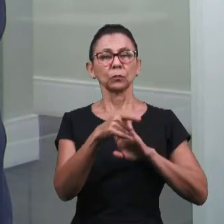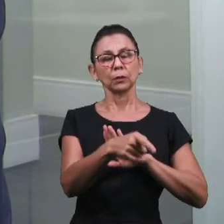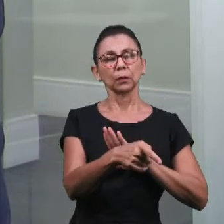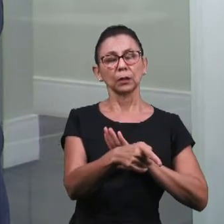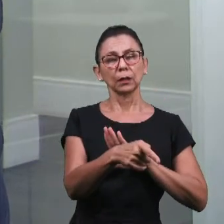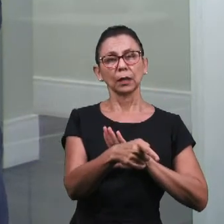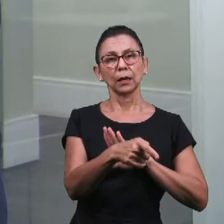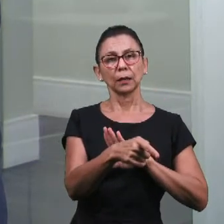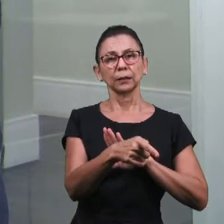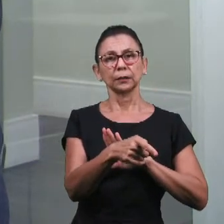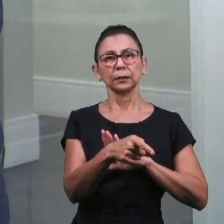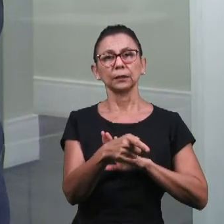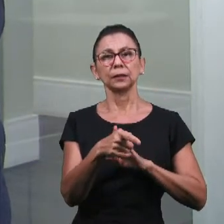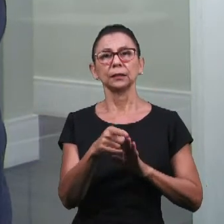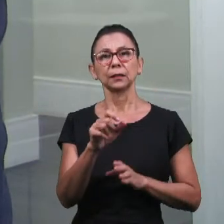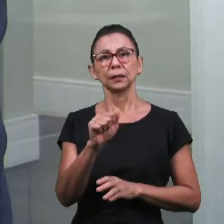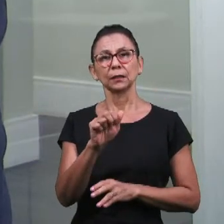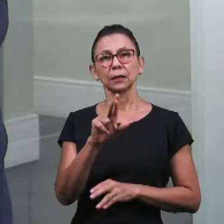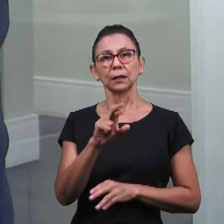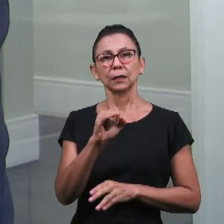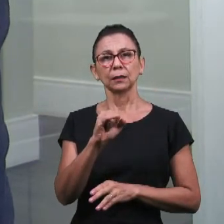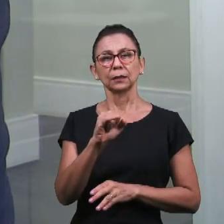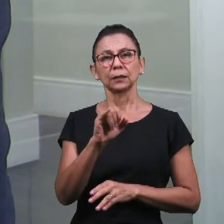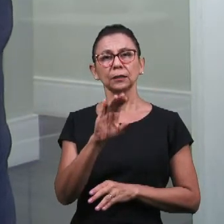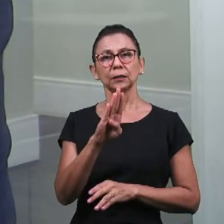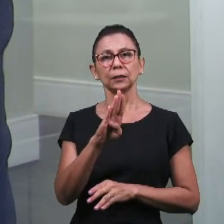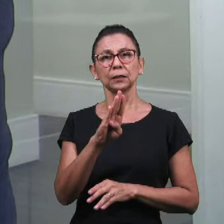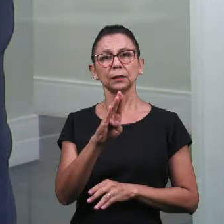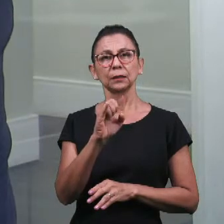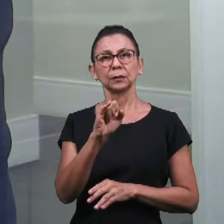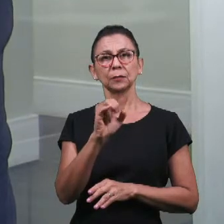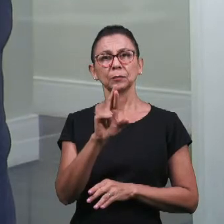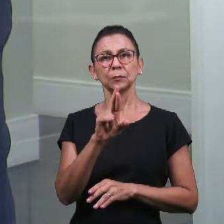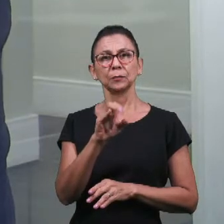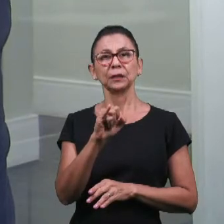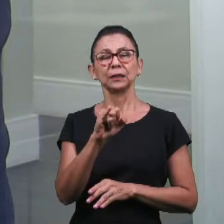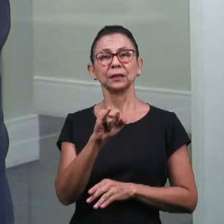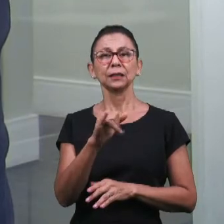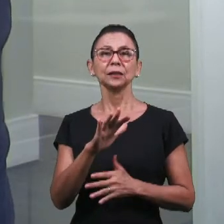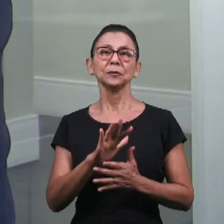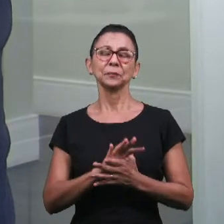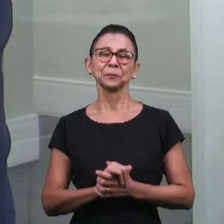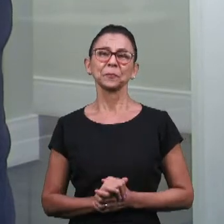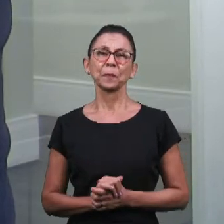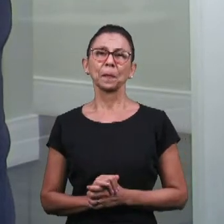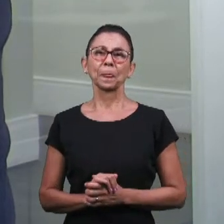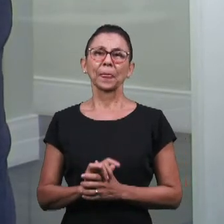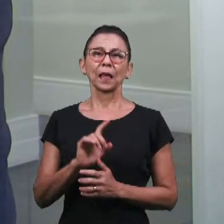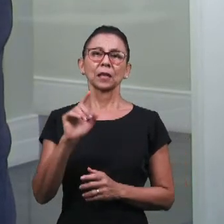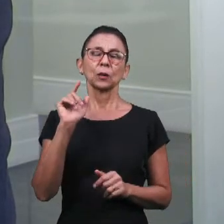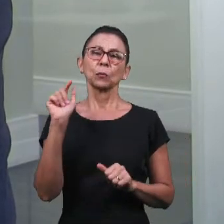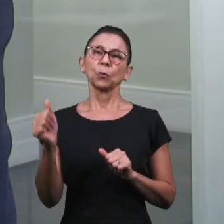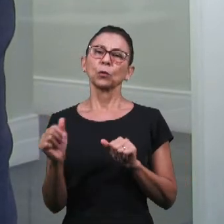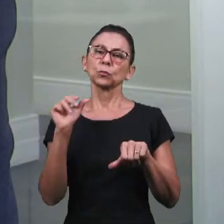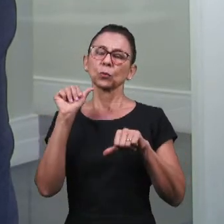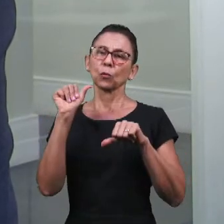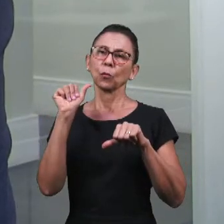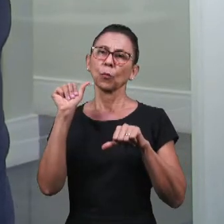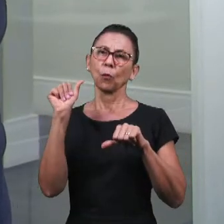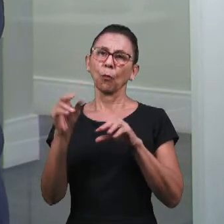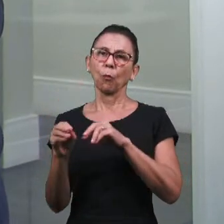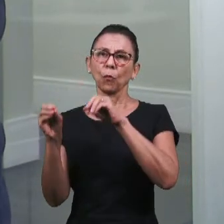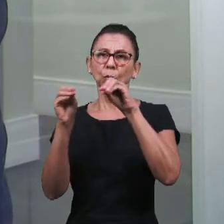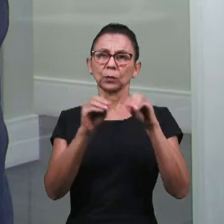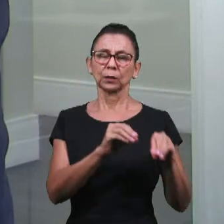morava, ainda minha mãe mora lá, né? A igreja de Aribiri ficou um tempo com a Taíde, depois ficou com Vila Velha 1, né? Que mandava